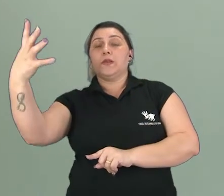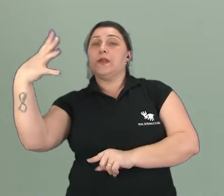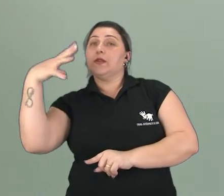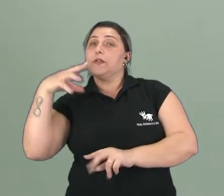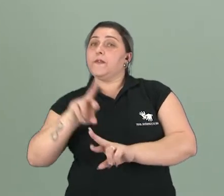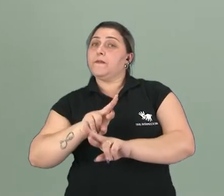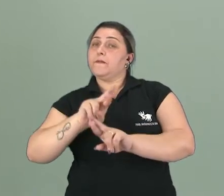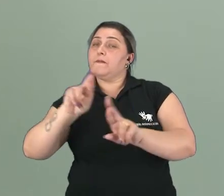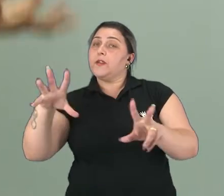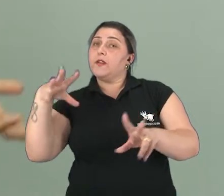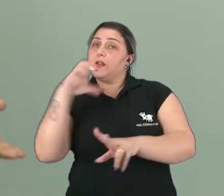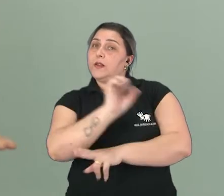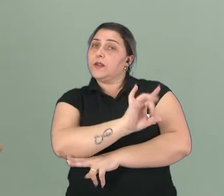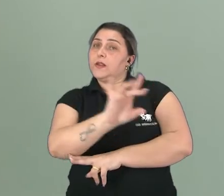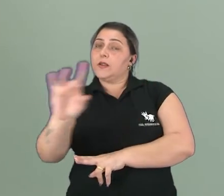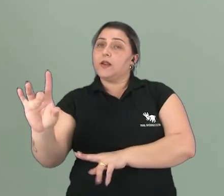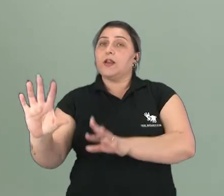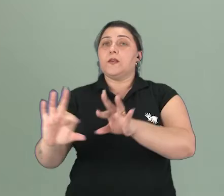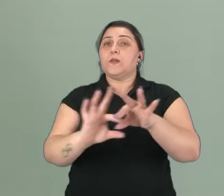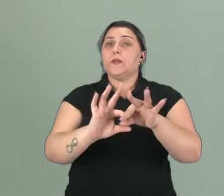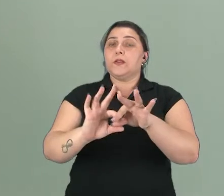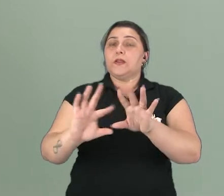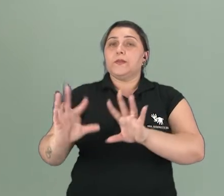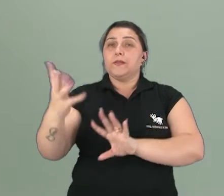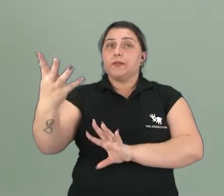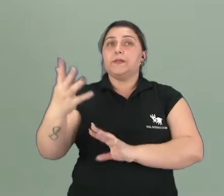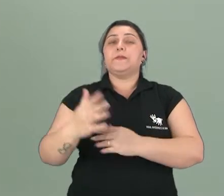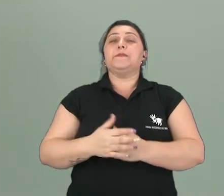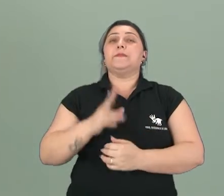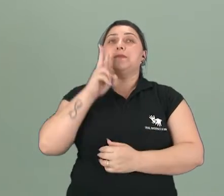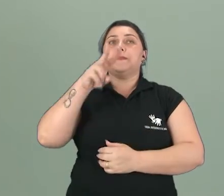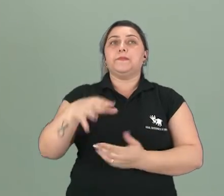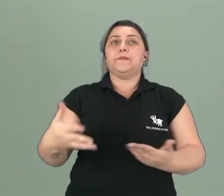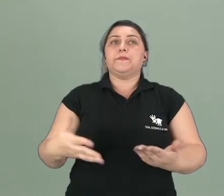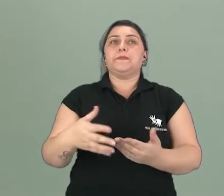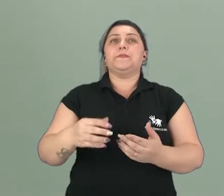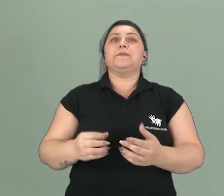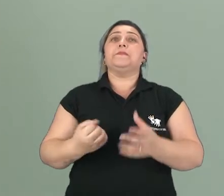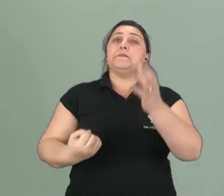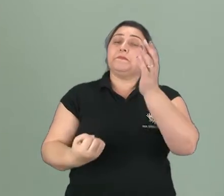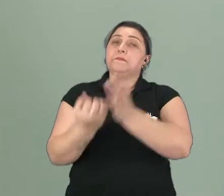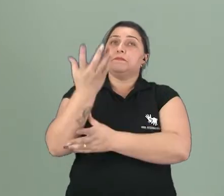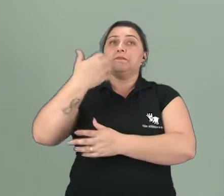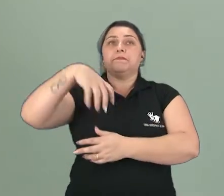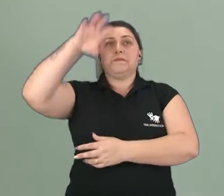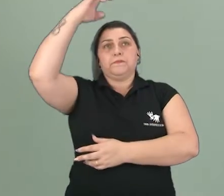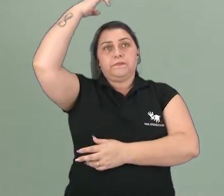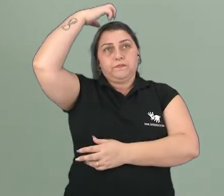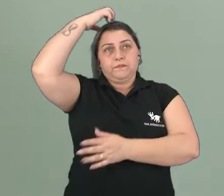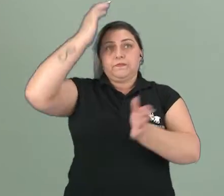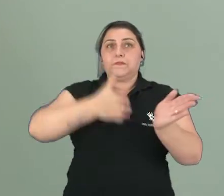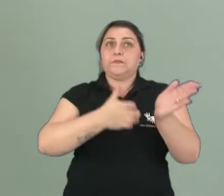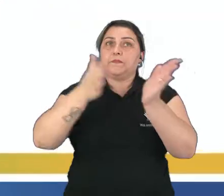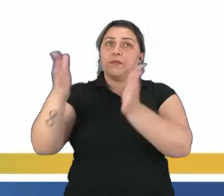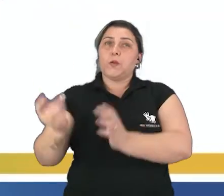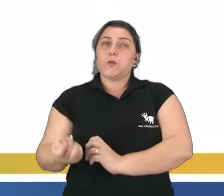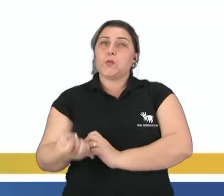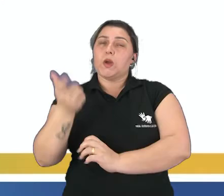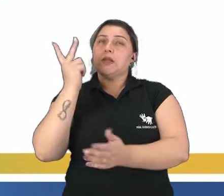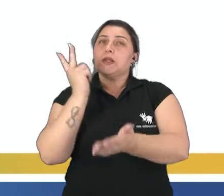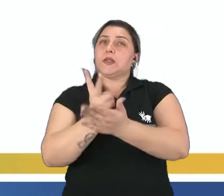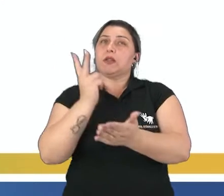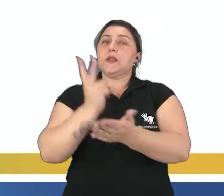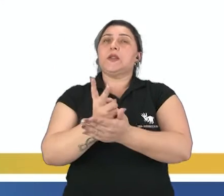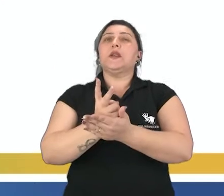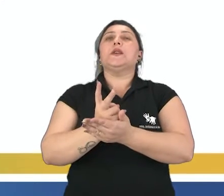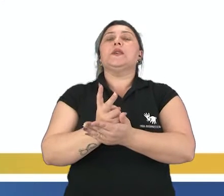de diferentes formas em cada contexto em que ele ocorria. Como a gente vai ver agora, observem aí. Quase sempre estiveram envolvidos